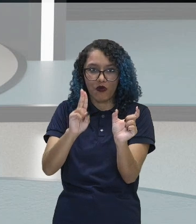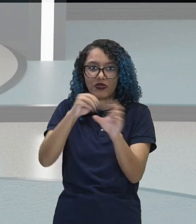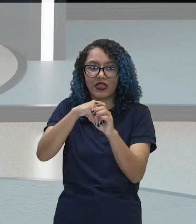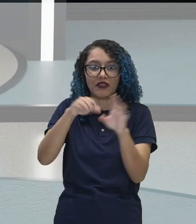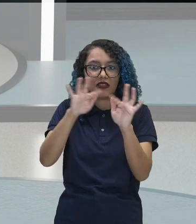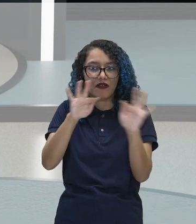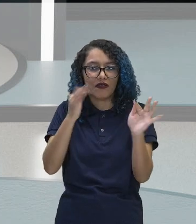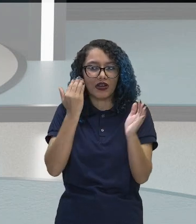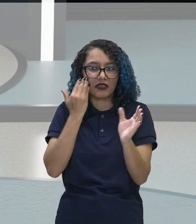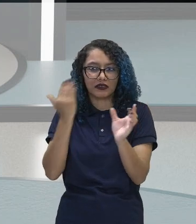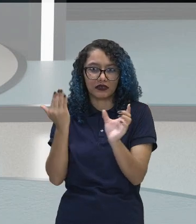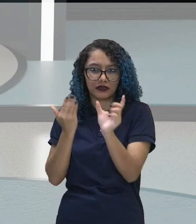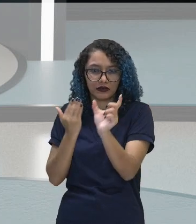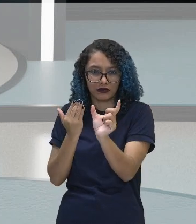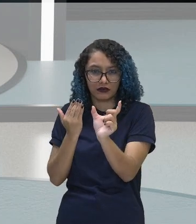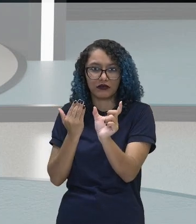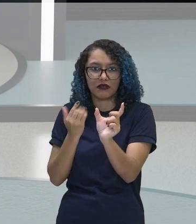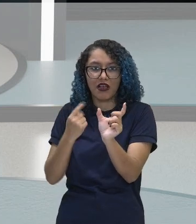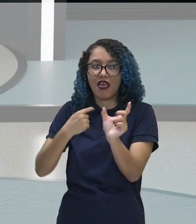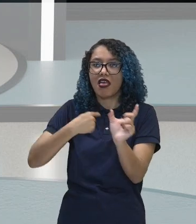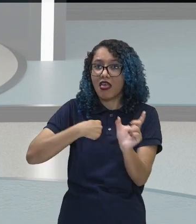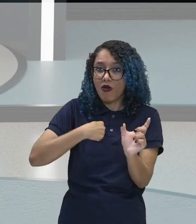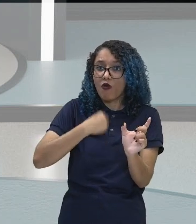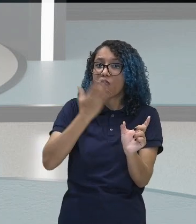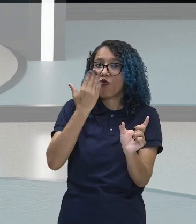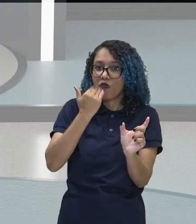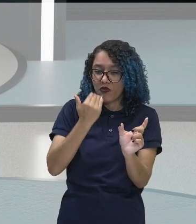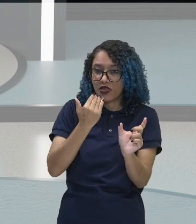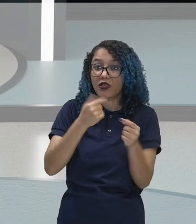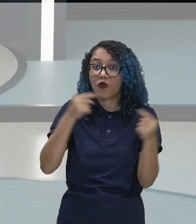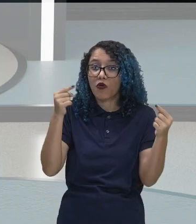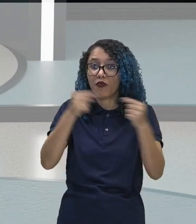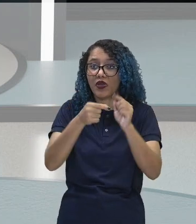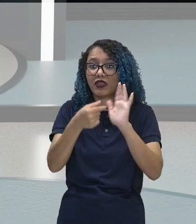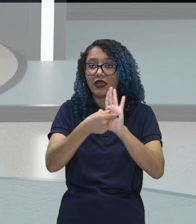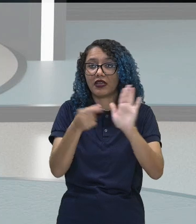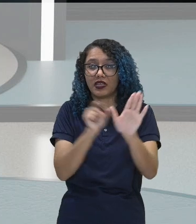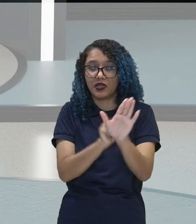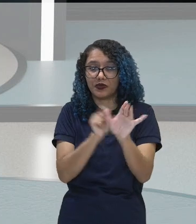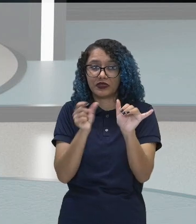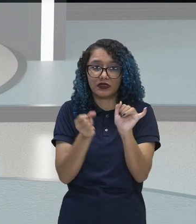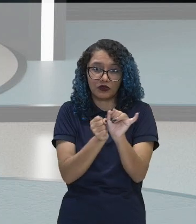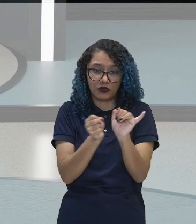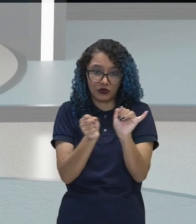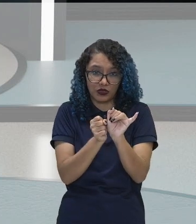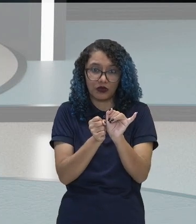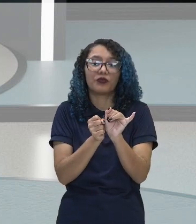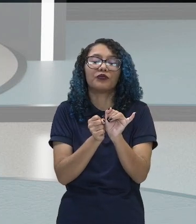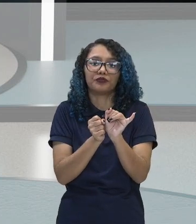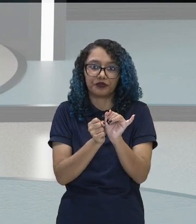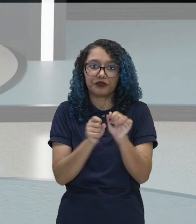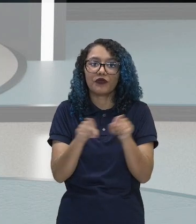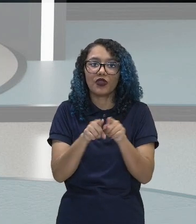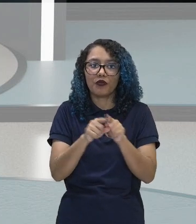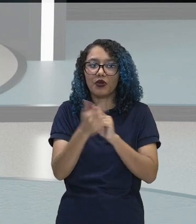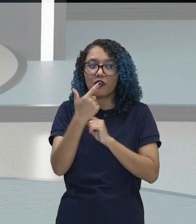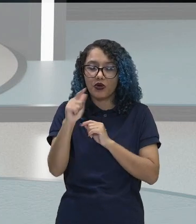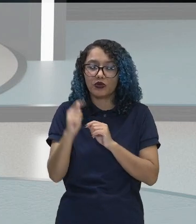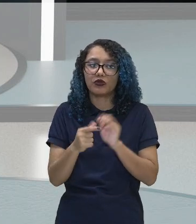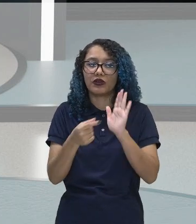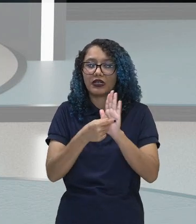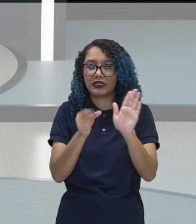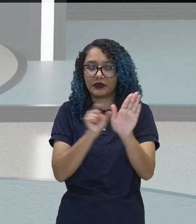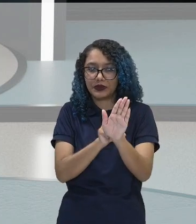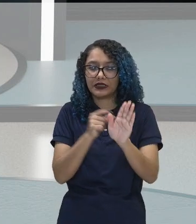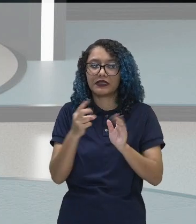semana passada. Então, aí é uma elipse de sujeito, né? Também tem elipse de verbo.